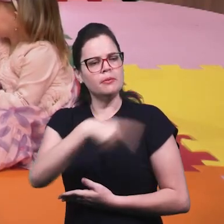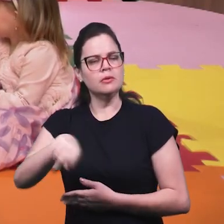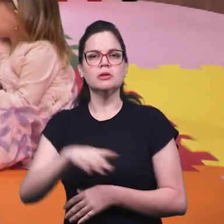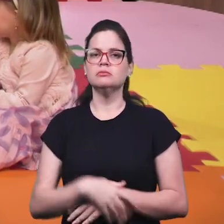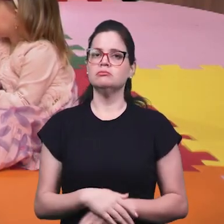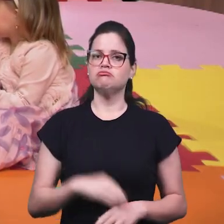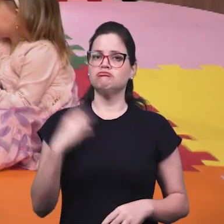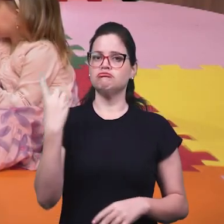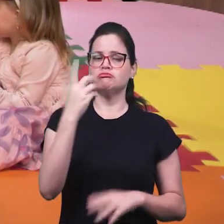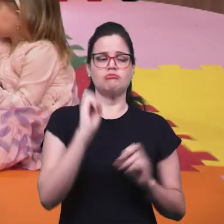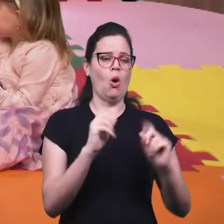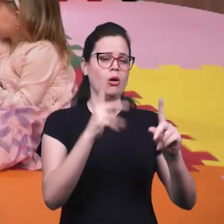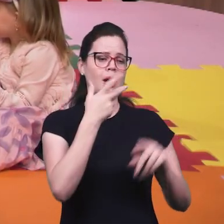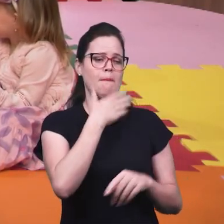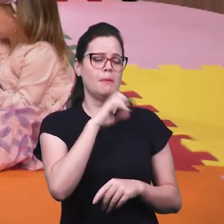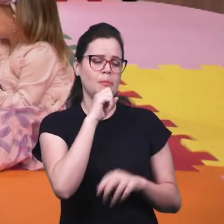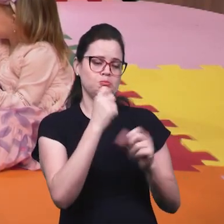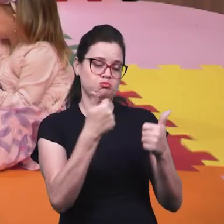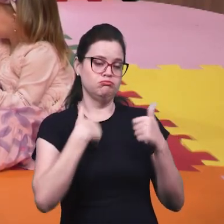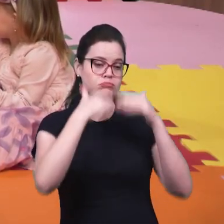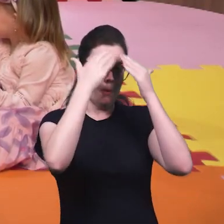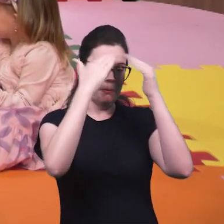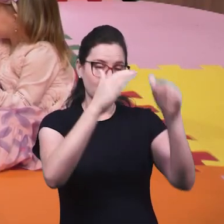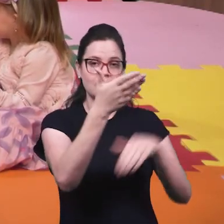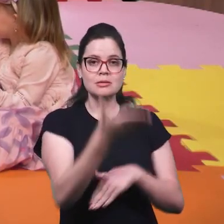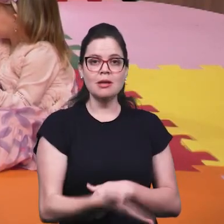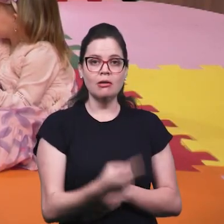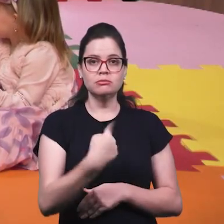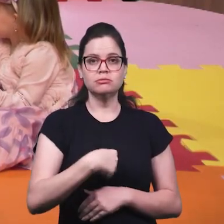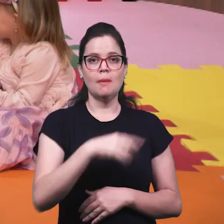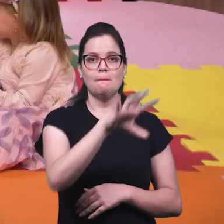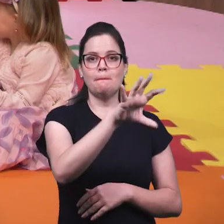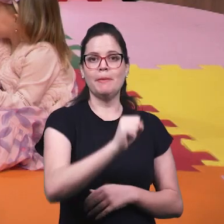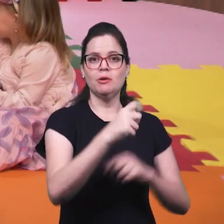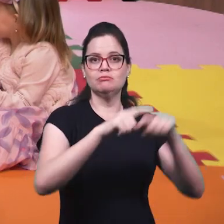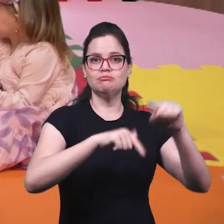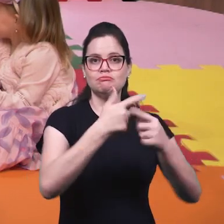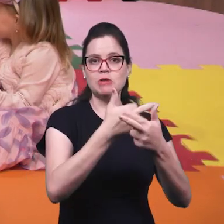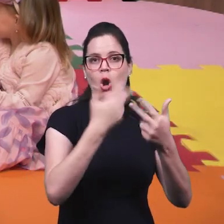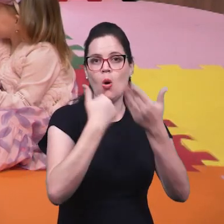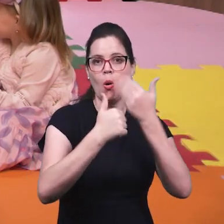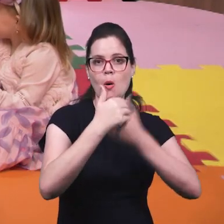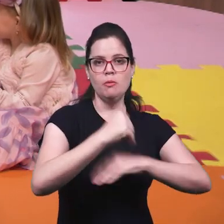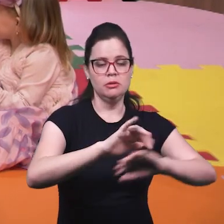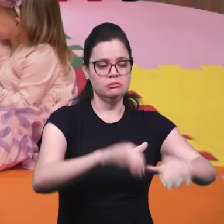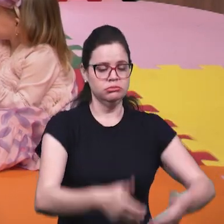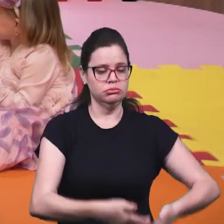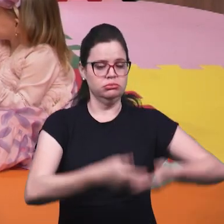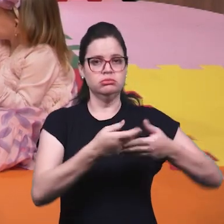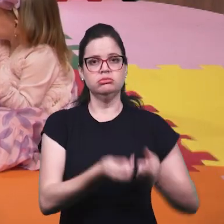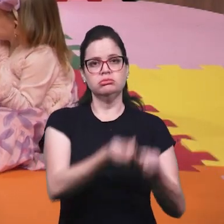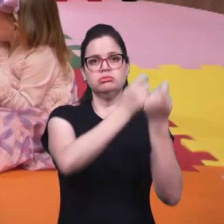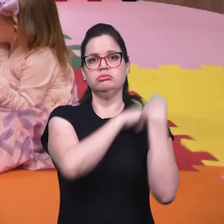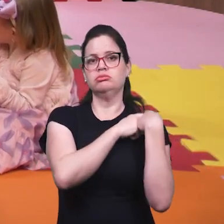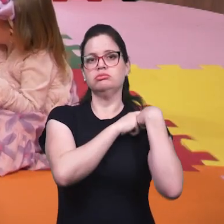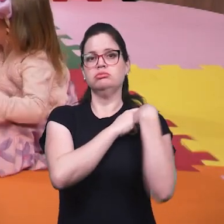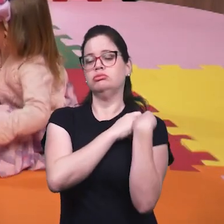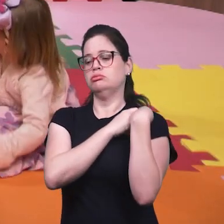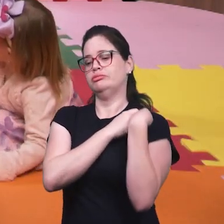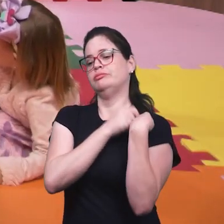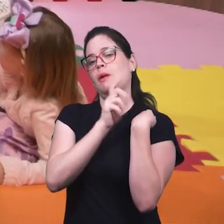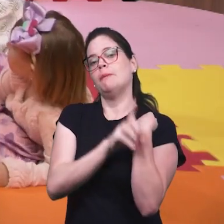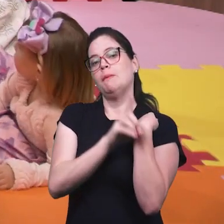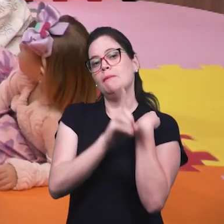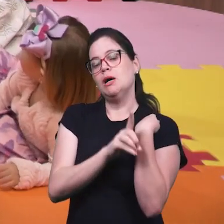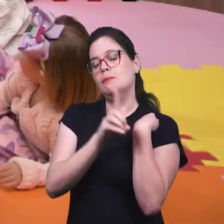obediente, obedeceu o pai dele e foi lá no exército de Israel. Só que quando